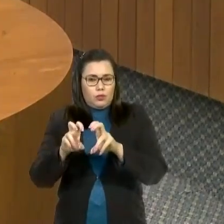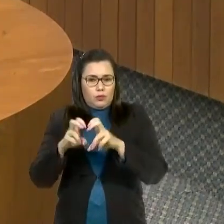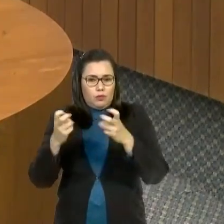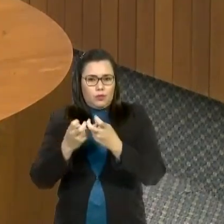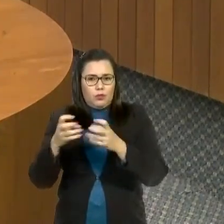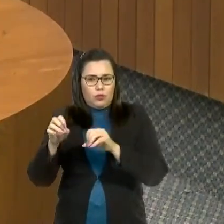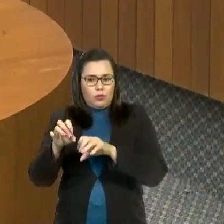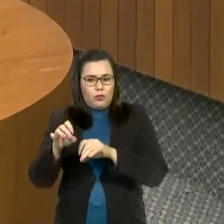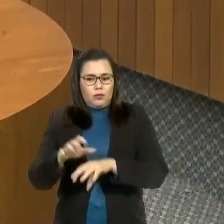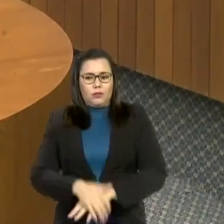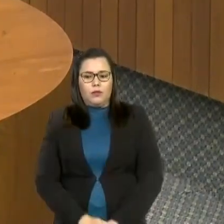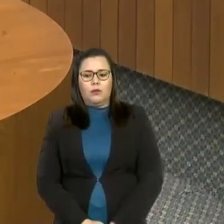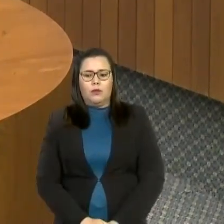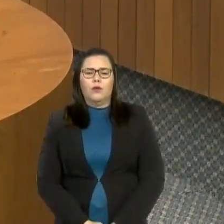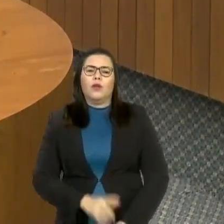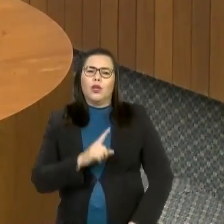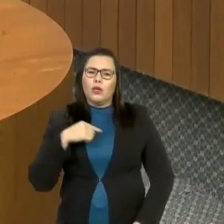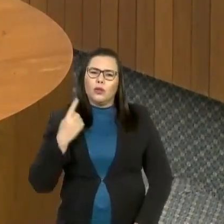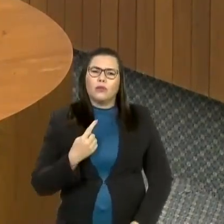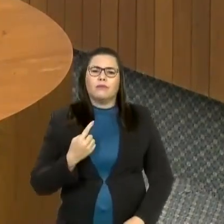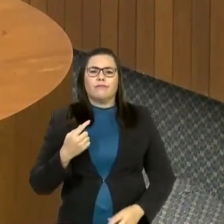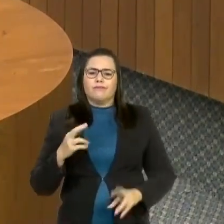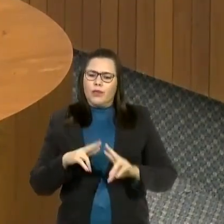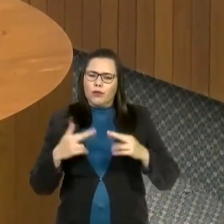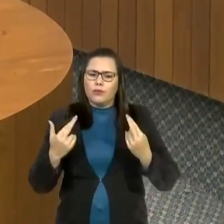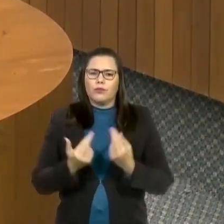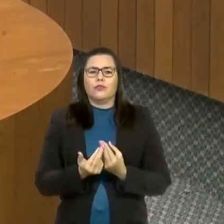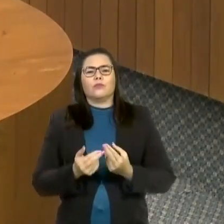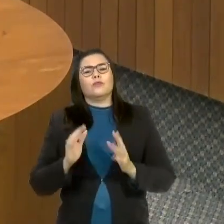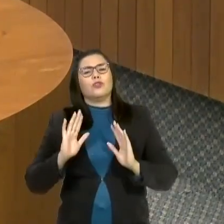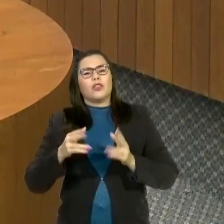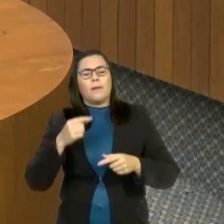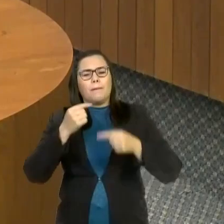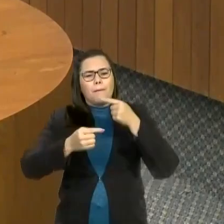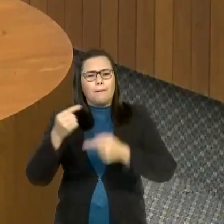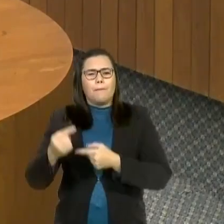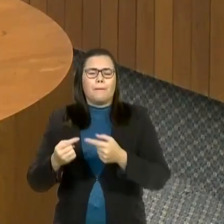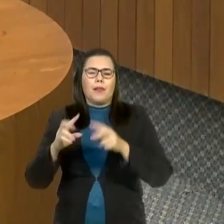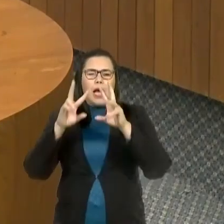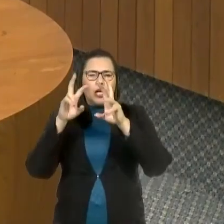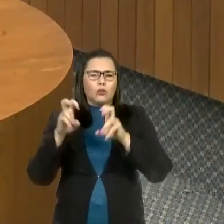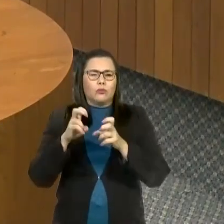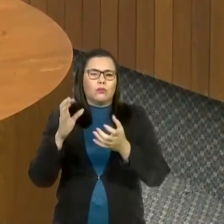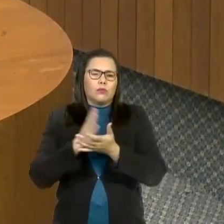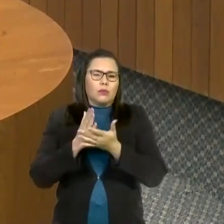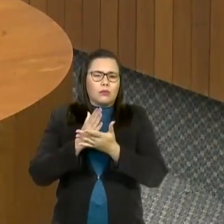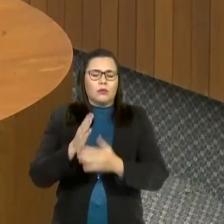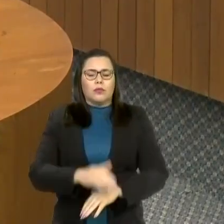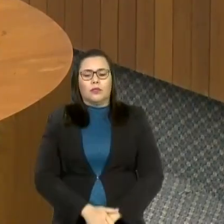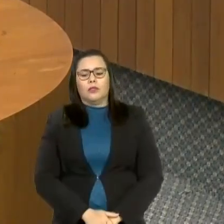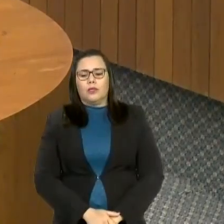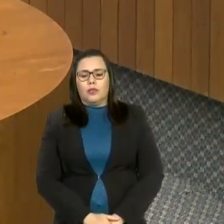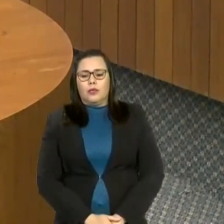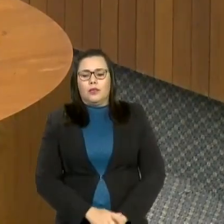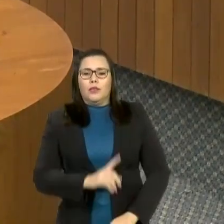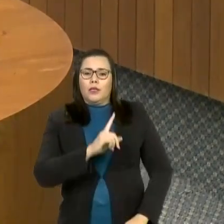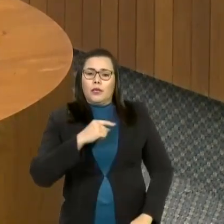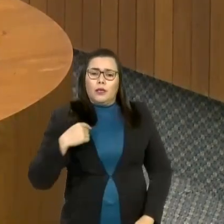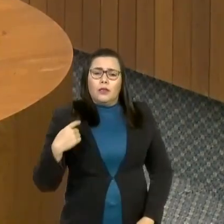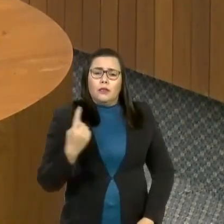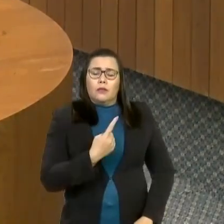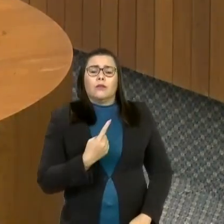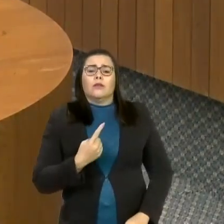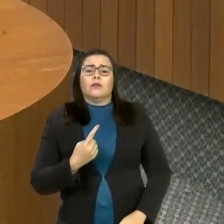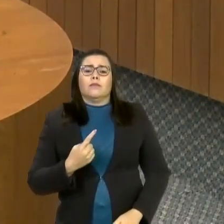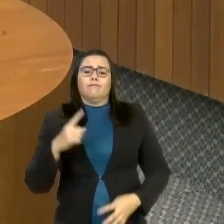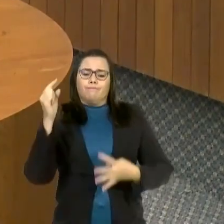inclusive, socializar aqui com o plenário. E uma delas foi que essa casa passe a discutir a questão das obras inacabadas